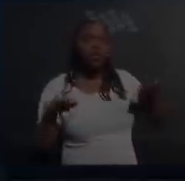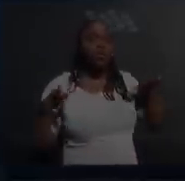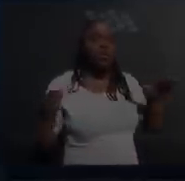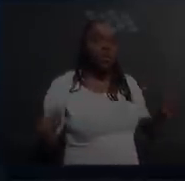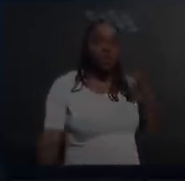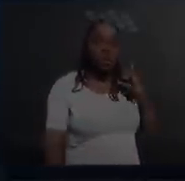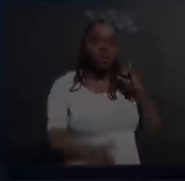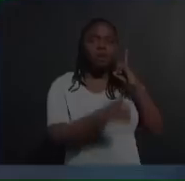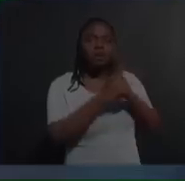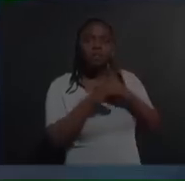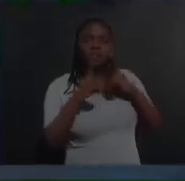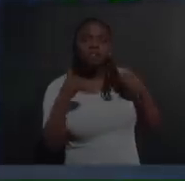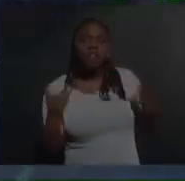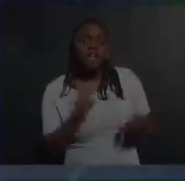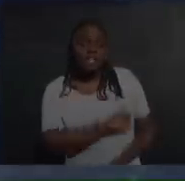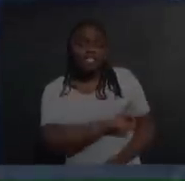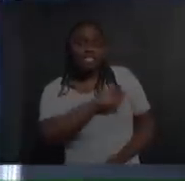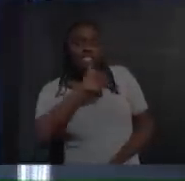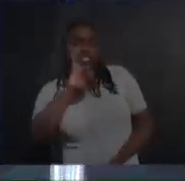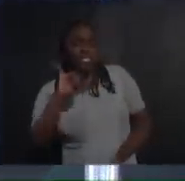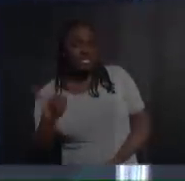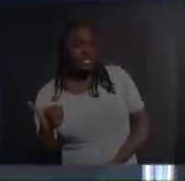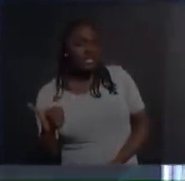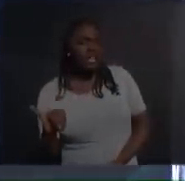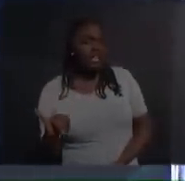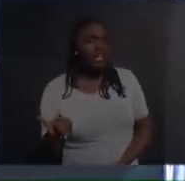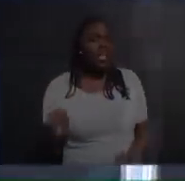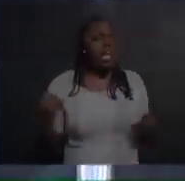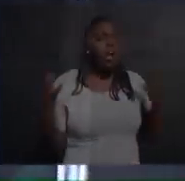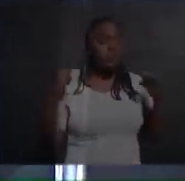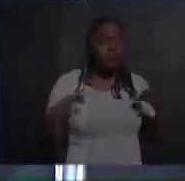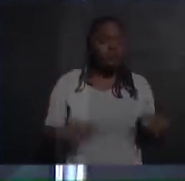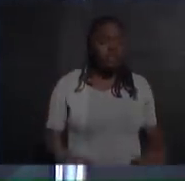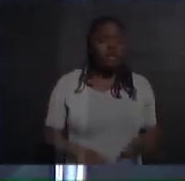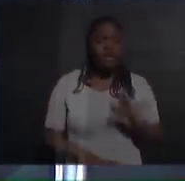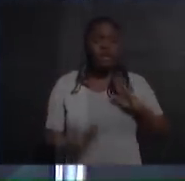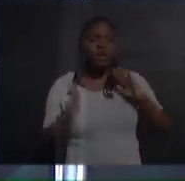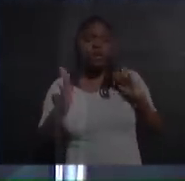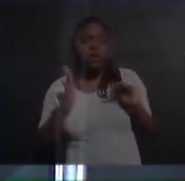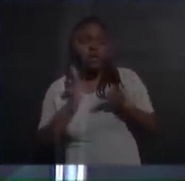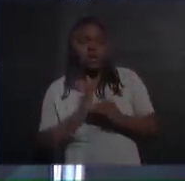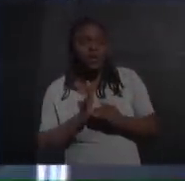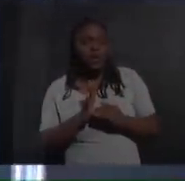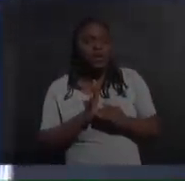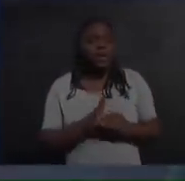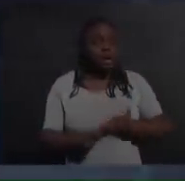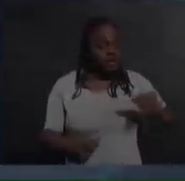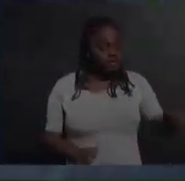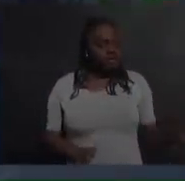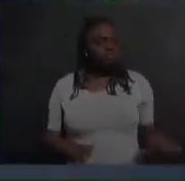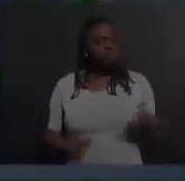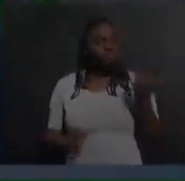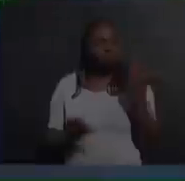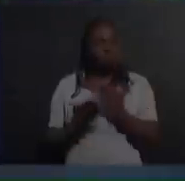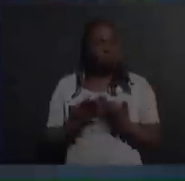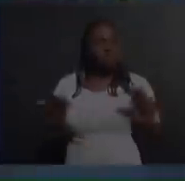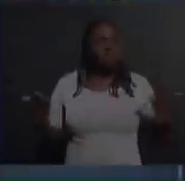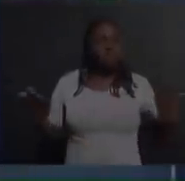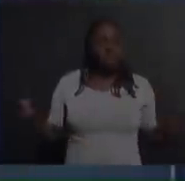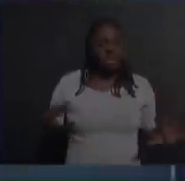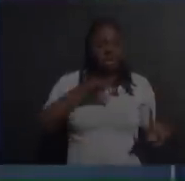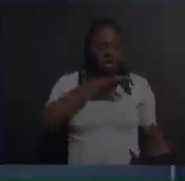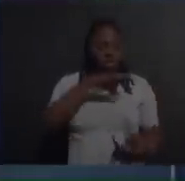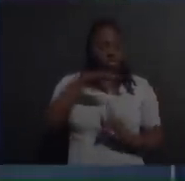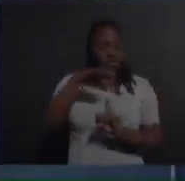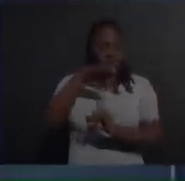com eles? E se eles forem, se der tudo certo, e eu perder essa oportunidade de andar